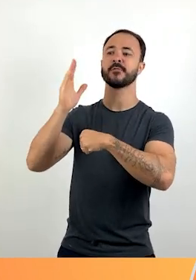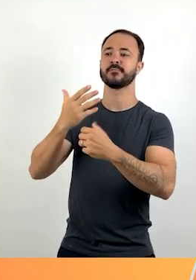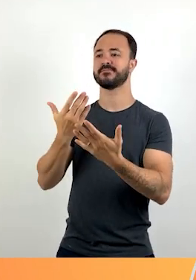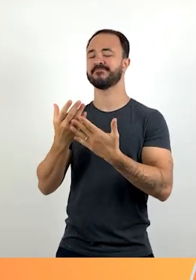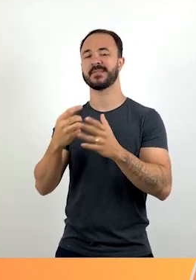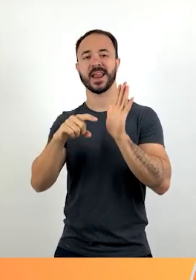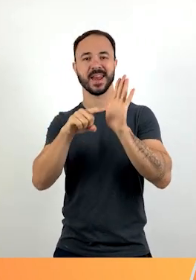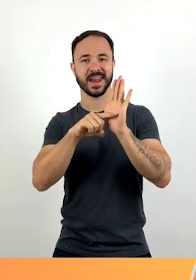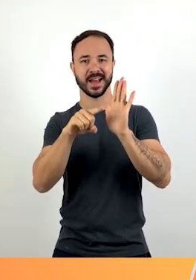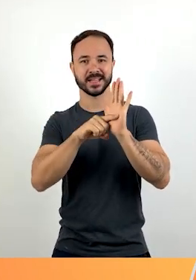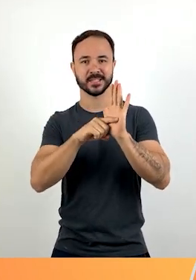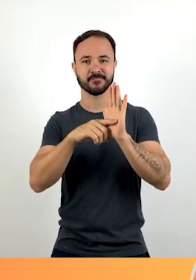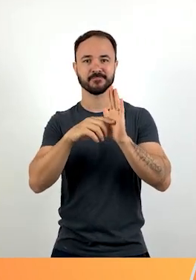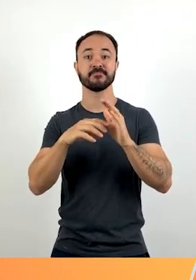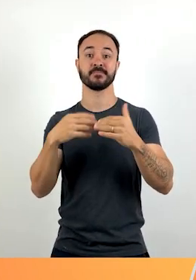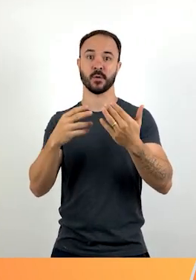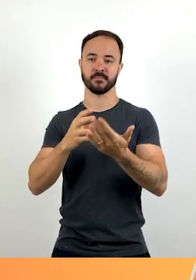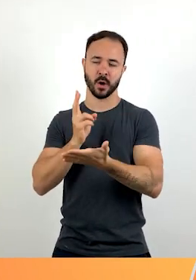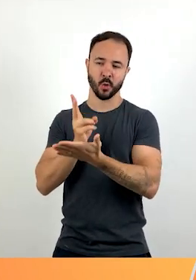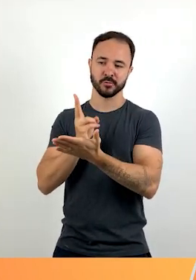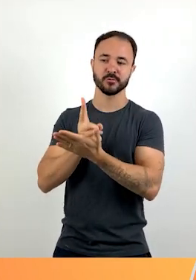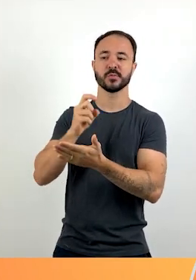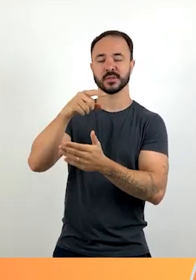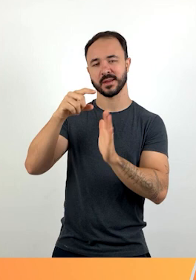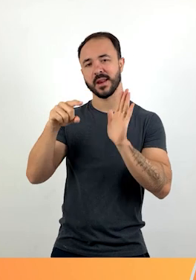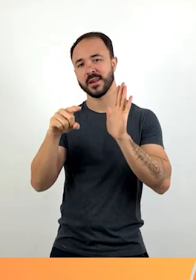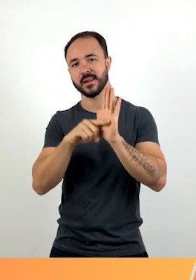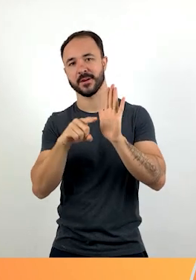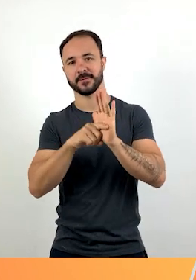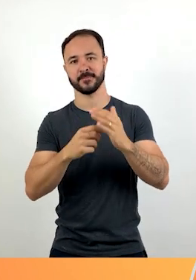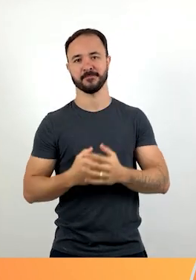1,5. Vou organizar a expressão, então eu tenho menos